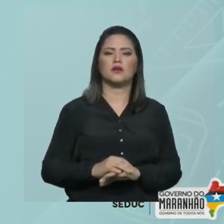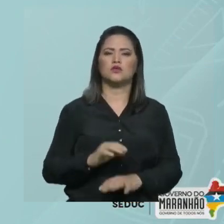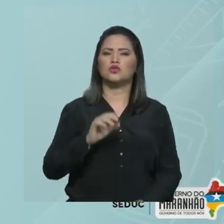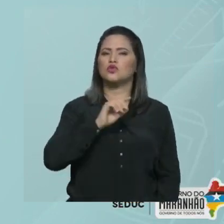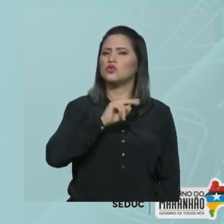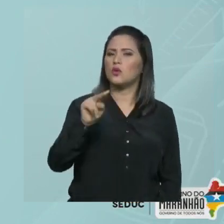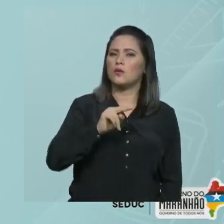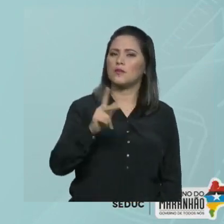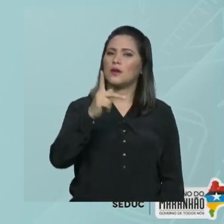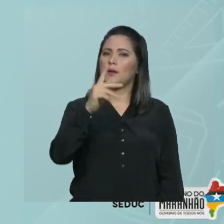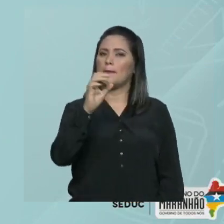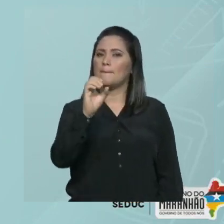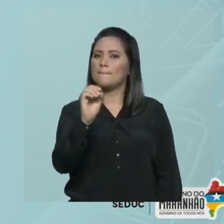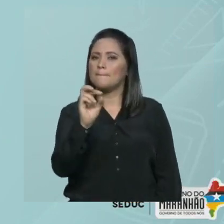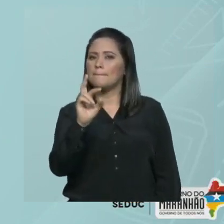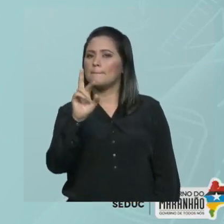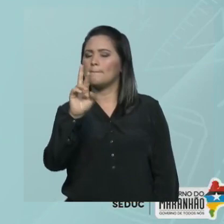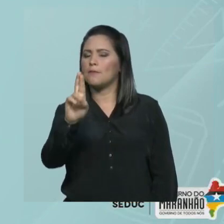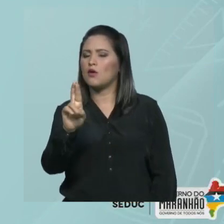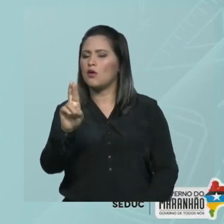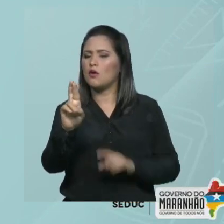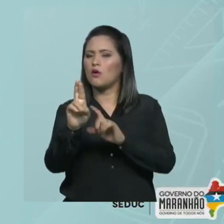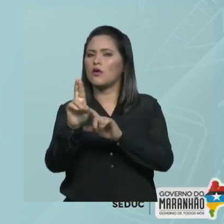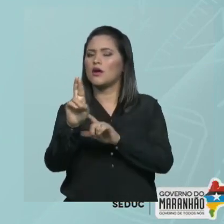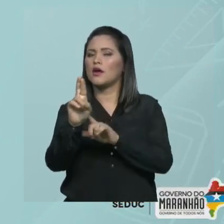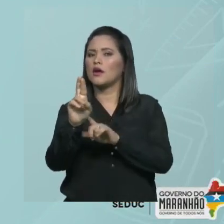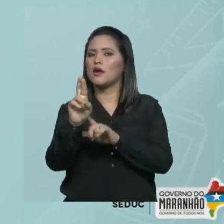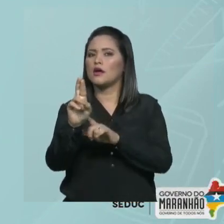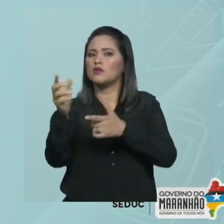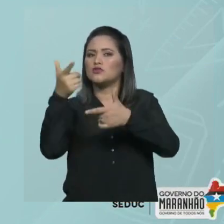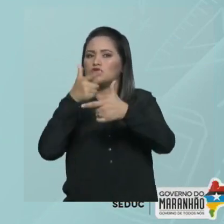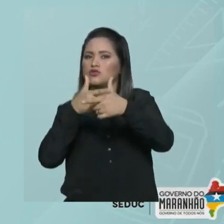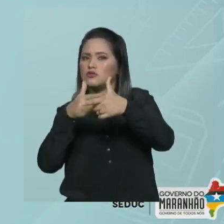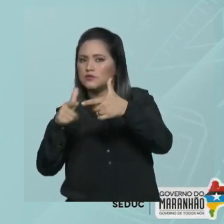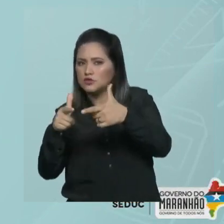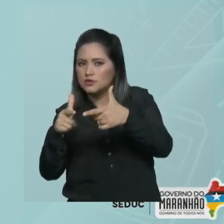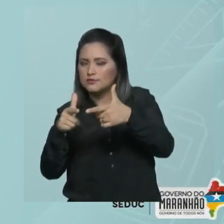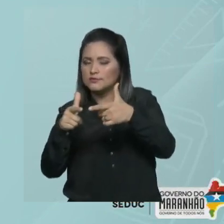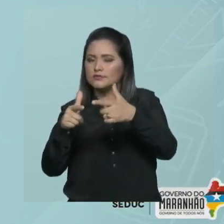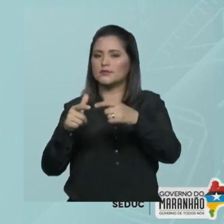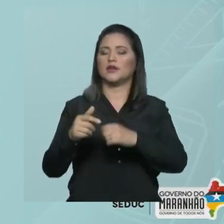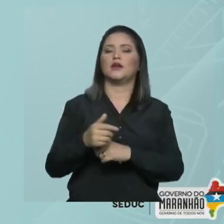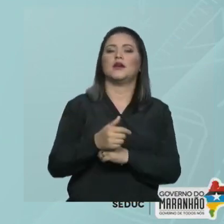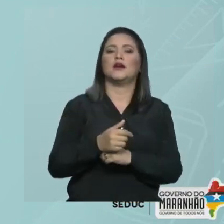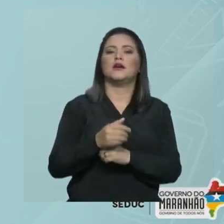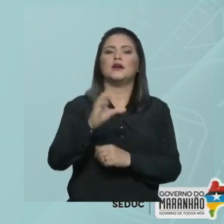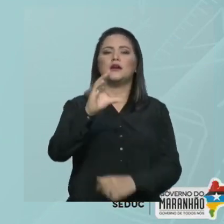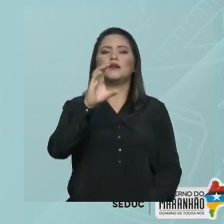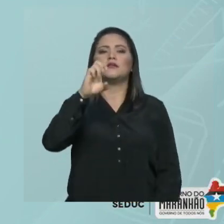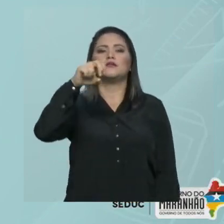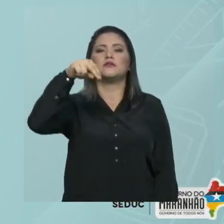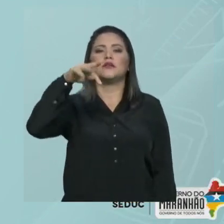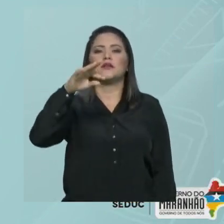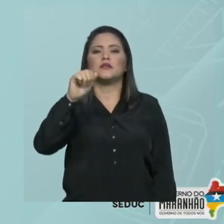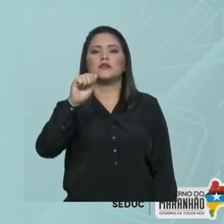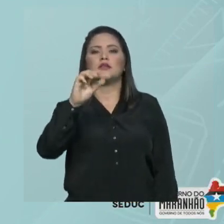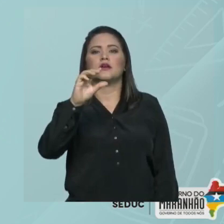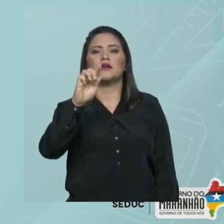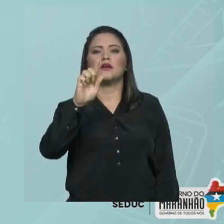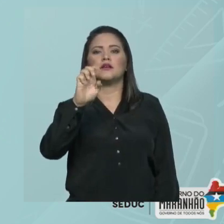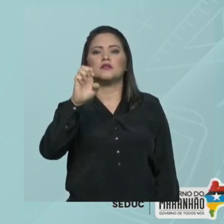Porcentagem. Por, eu penso logo em dividir por. Centagem, eu penso logo de